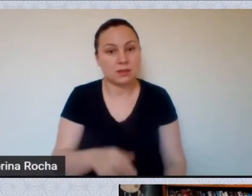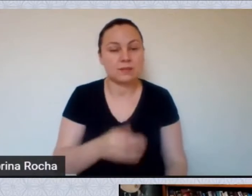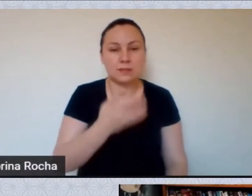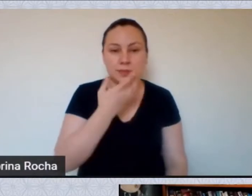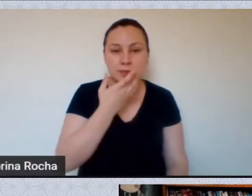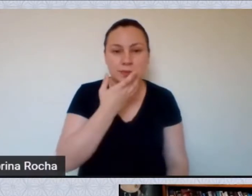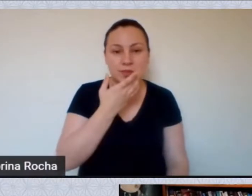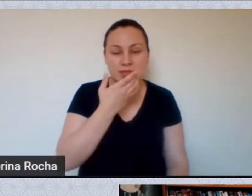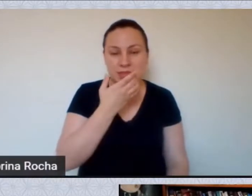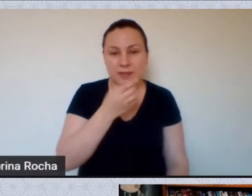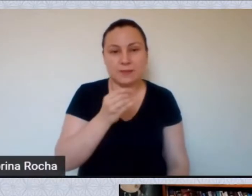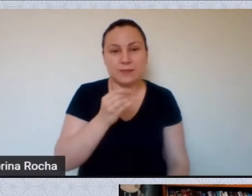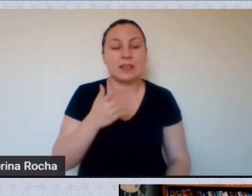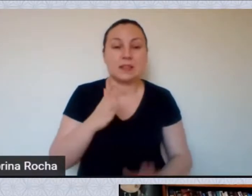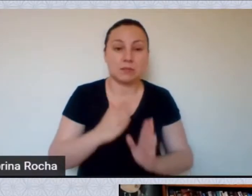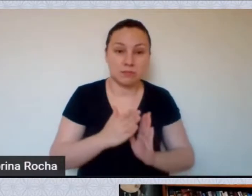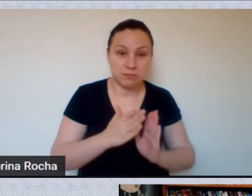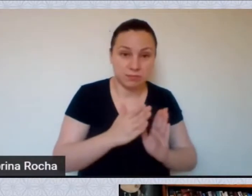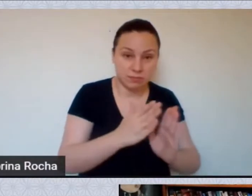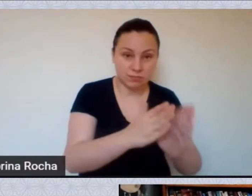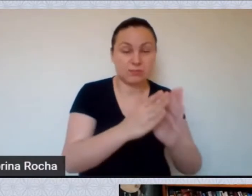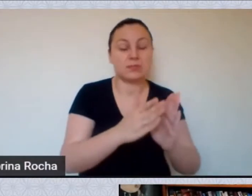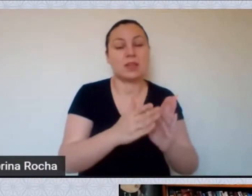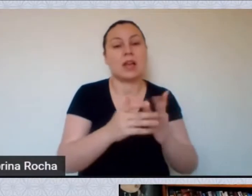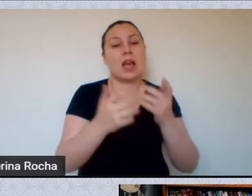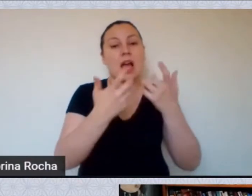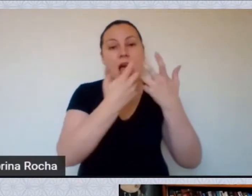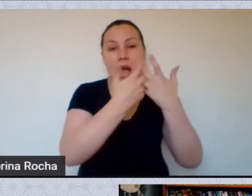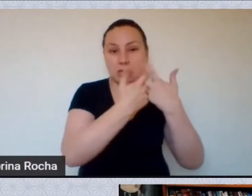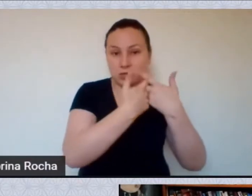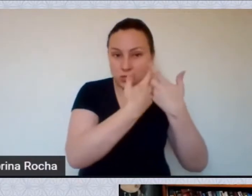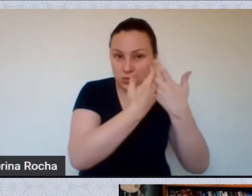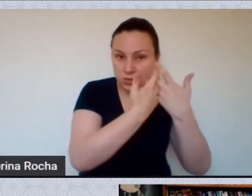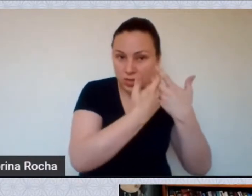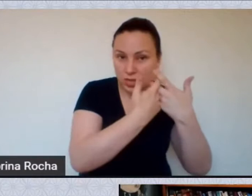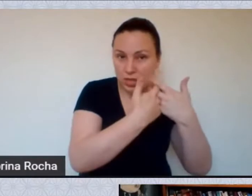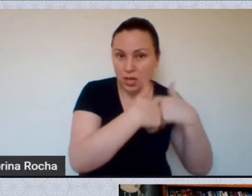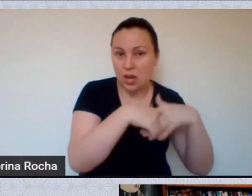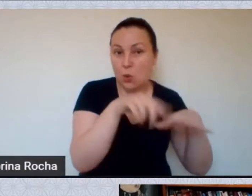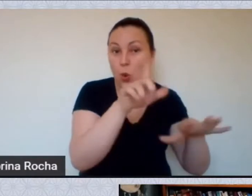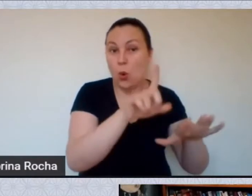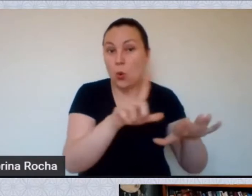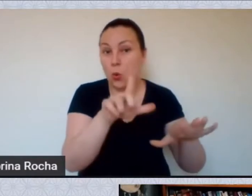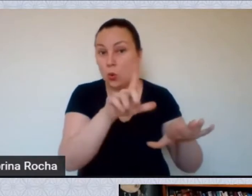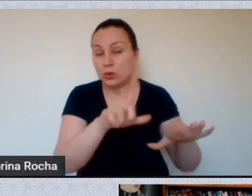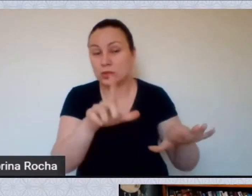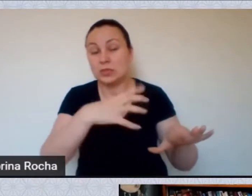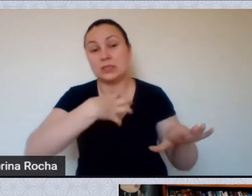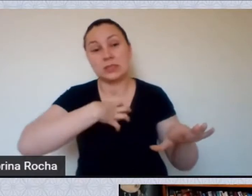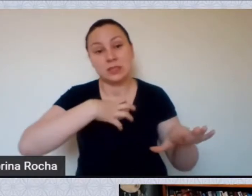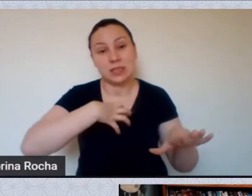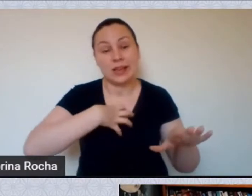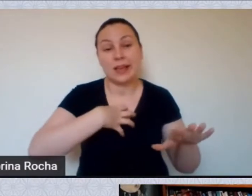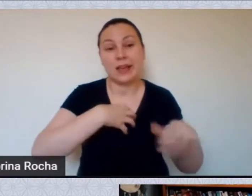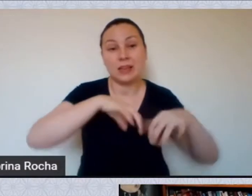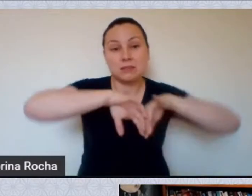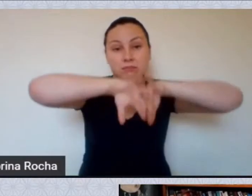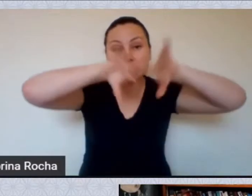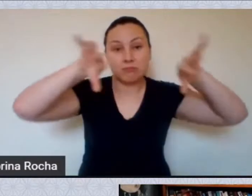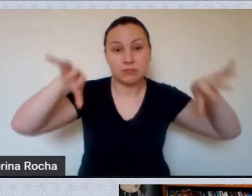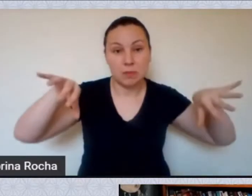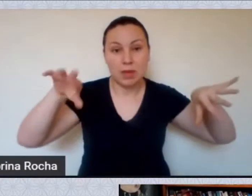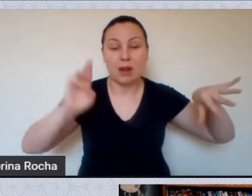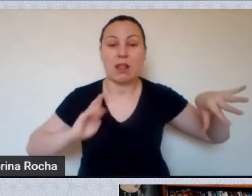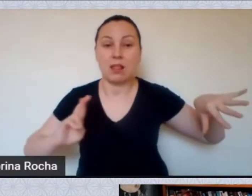corrente racional da ciência que não tem nada a ver com espiritualidade, não tem nada a ver. Ficou, e é hoje, vamos dizer